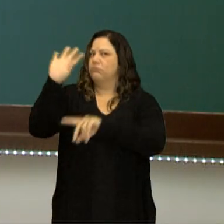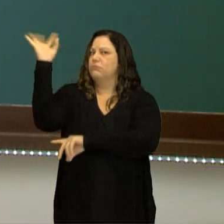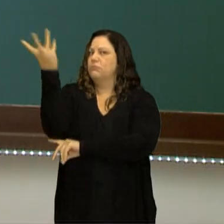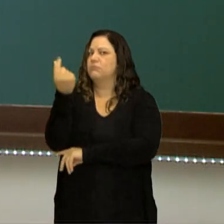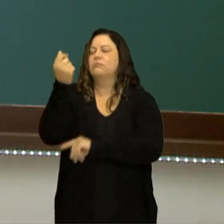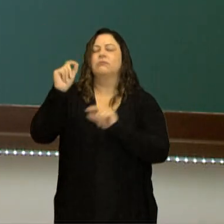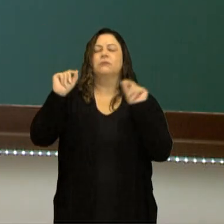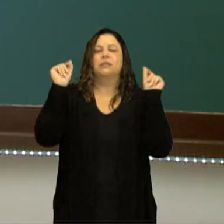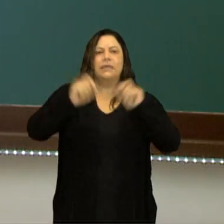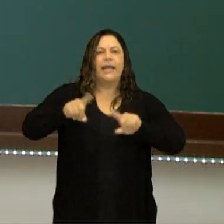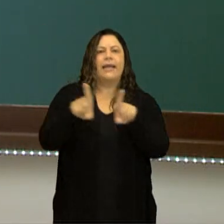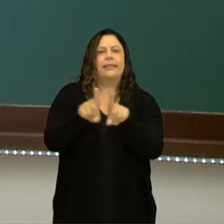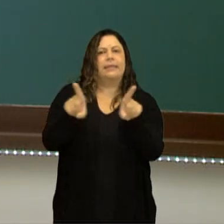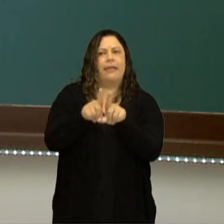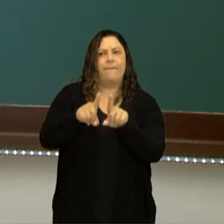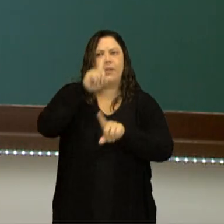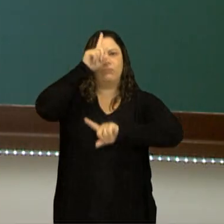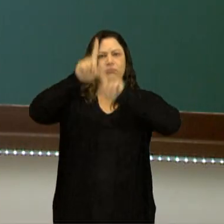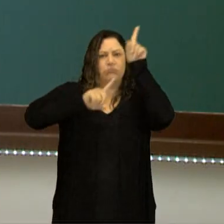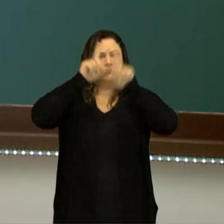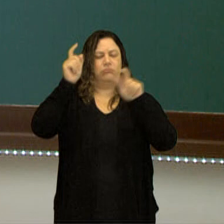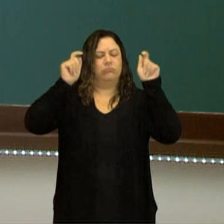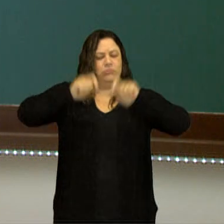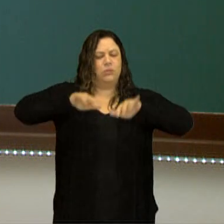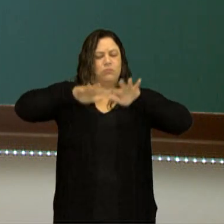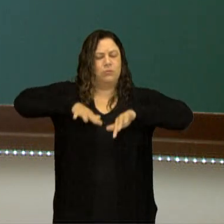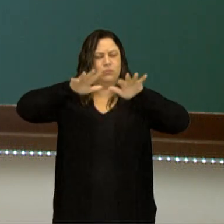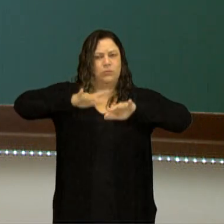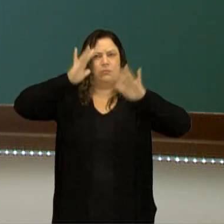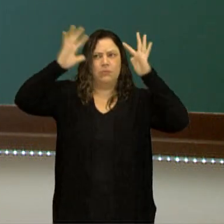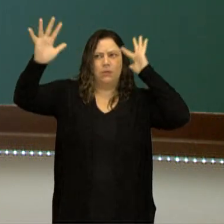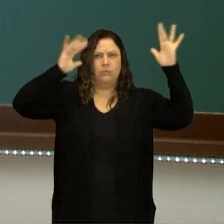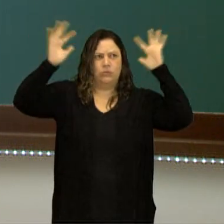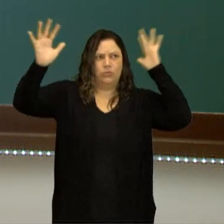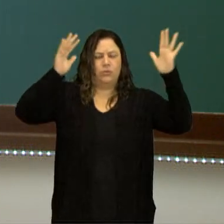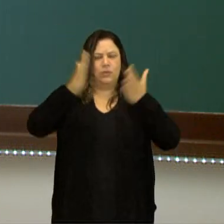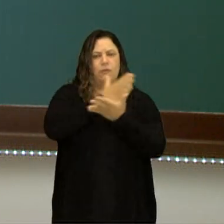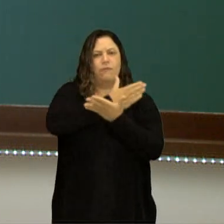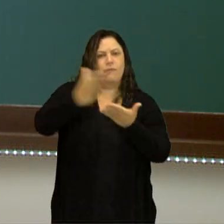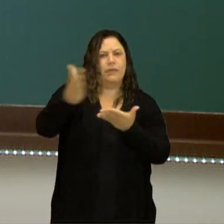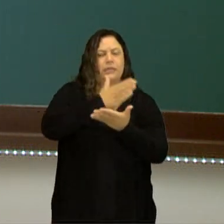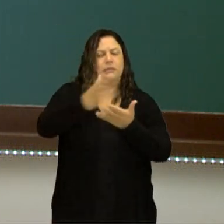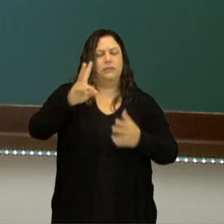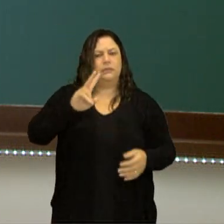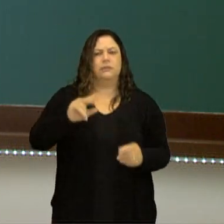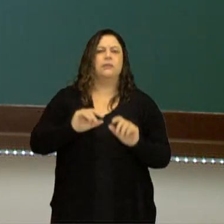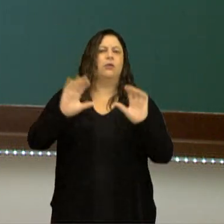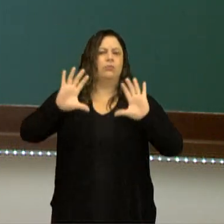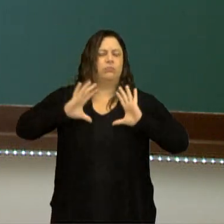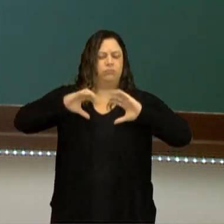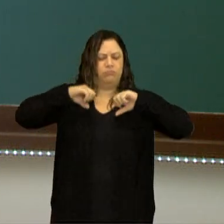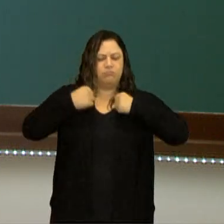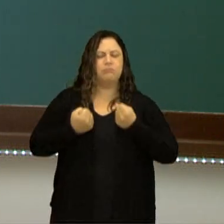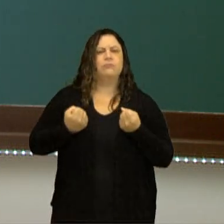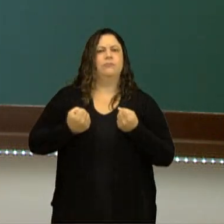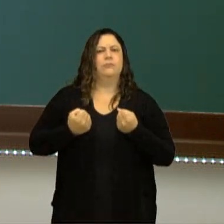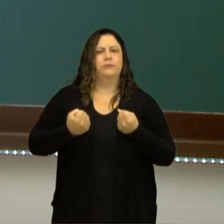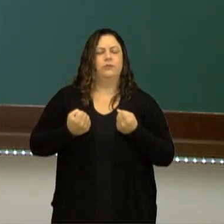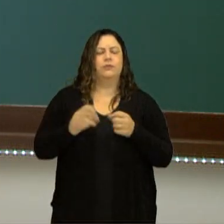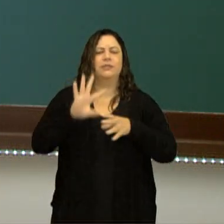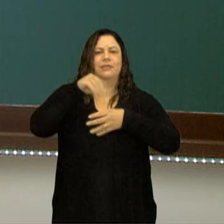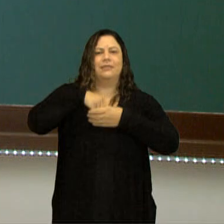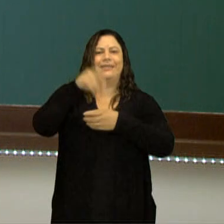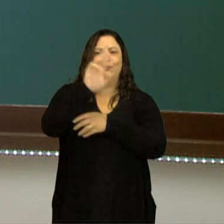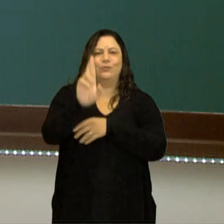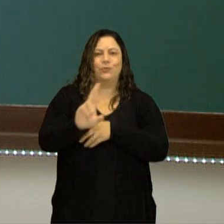que nós vamos ver que um ideal de uma teoria vai começar a ganhar forças dentro do território russo. É